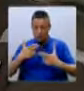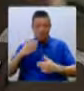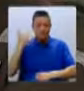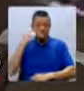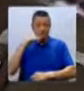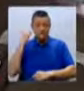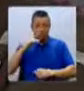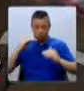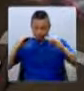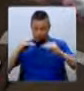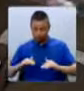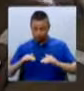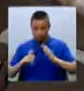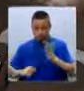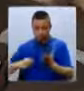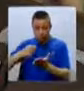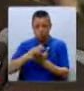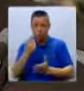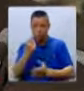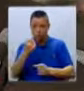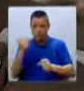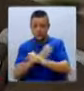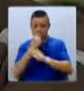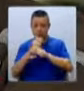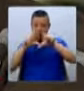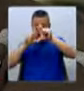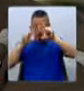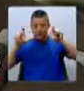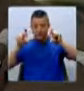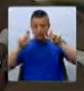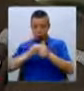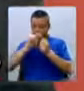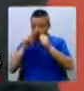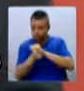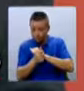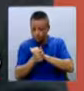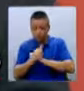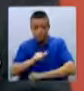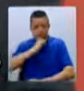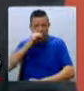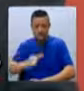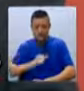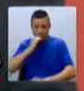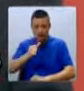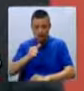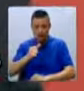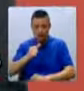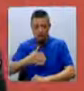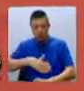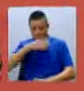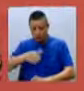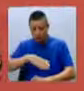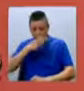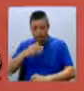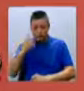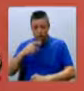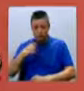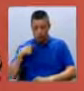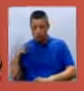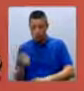apontado a redução do custo de trabalho das empresas como uma reforma por fazer. Dizia que